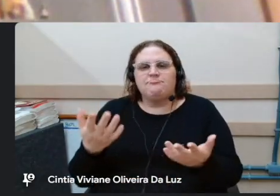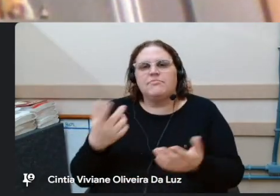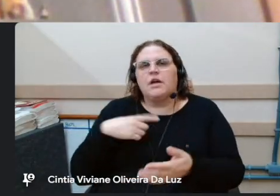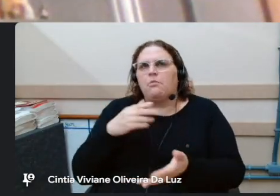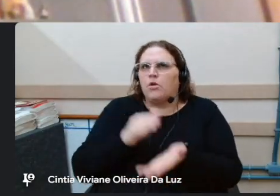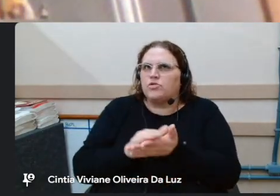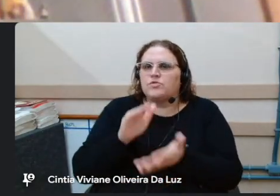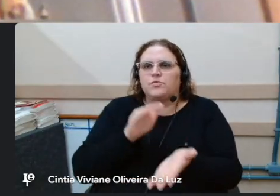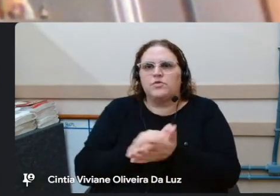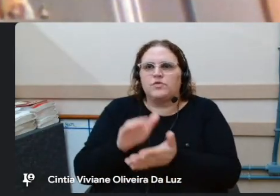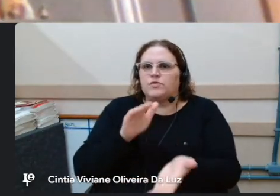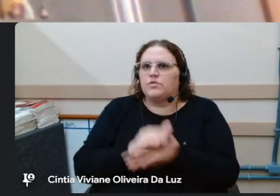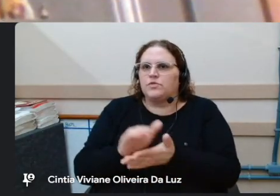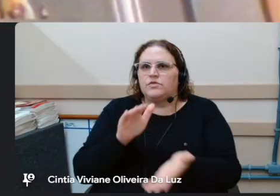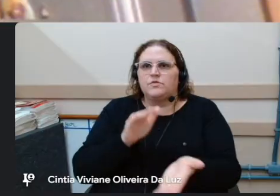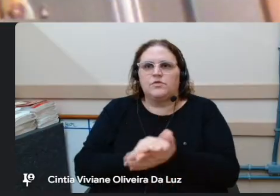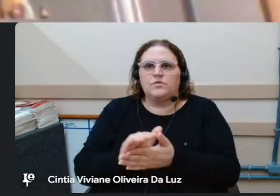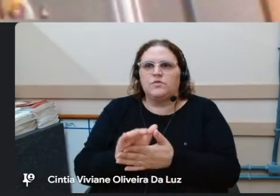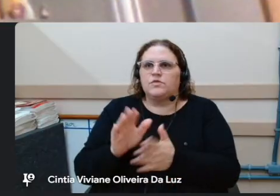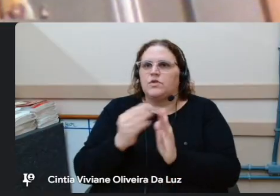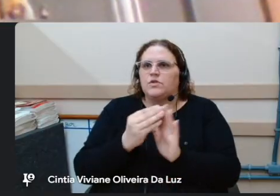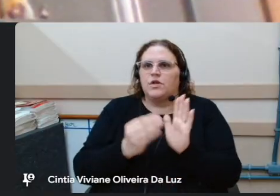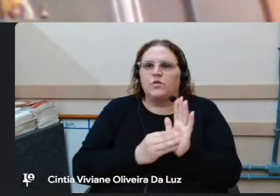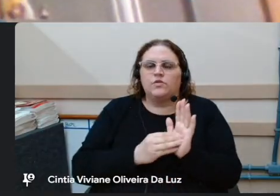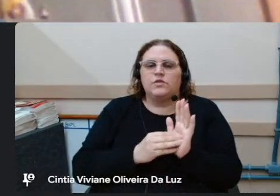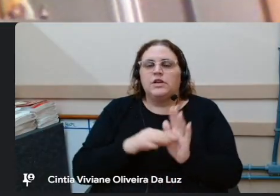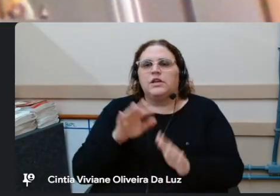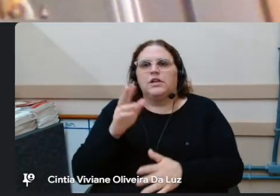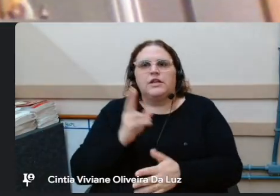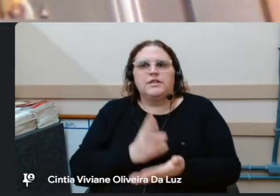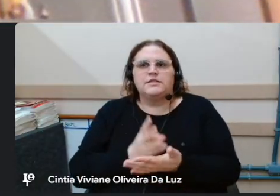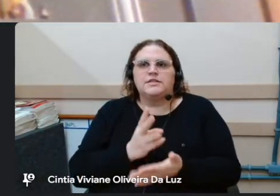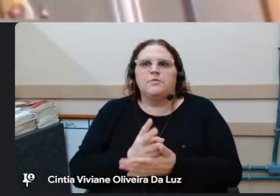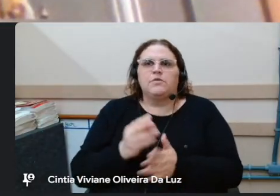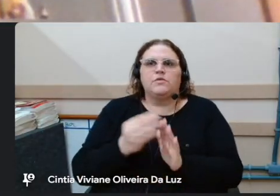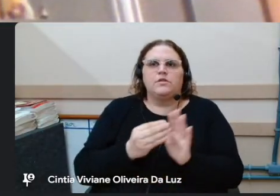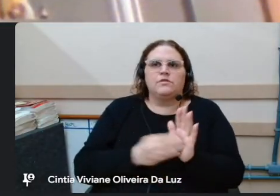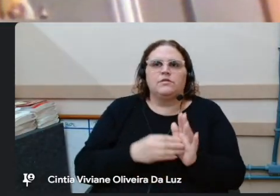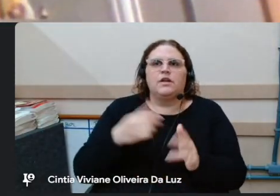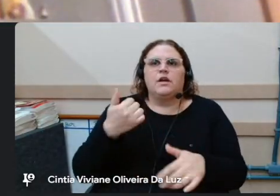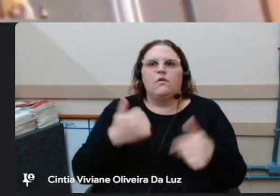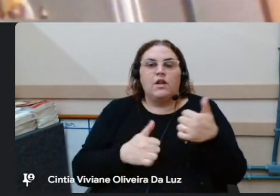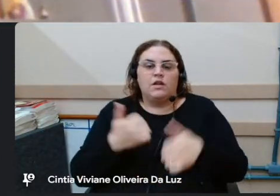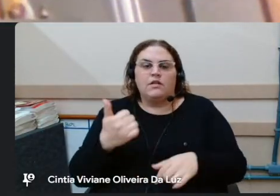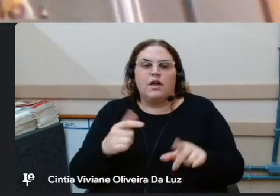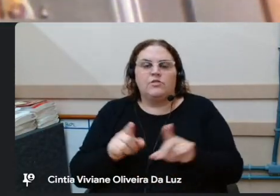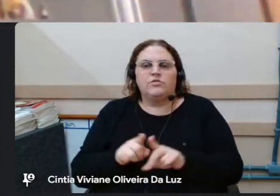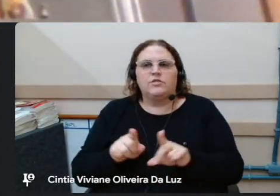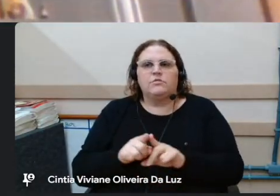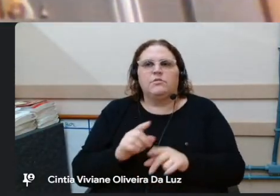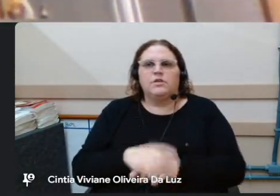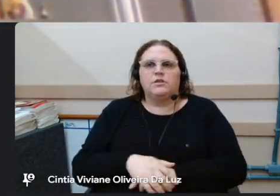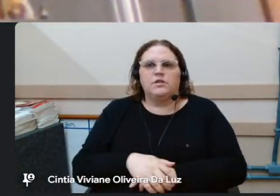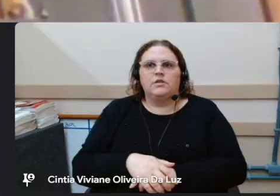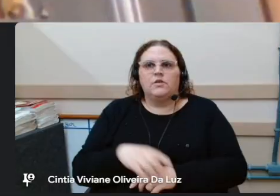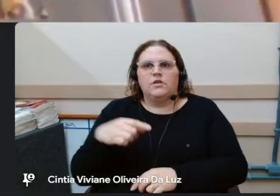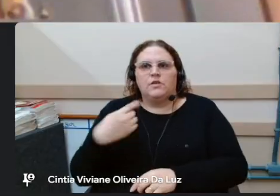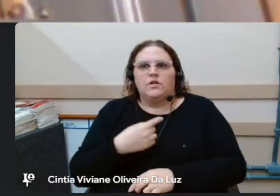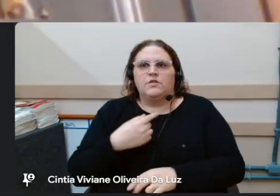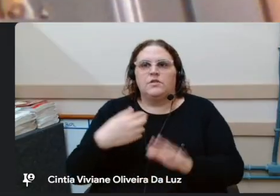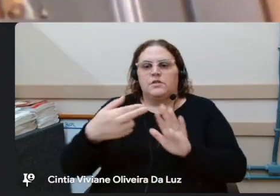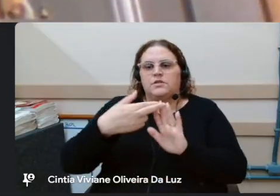necessidade de produzir produzir produzir conteúdo e nem sempre aquele conteúdo tem a qualidade que a gente ou que